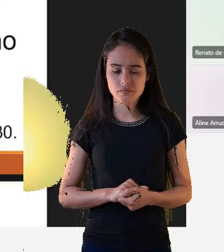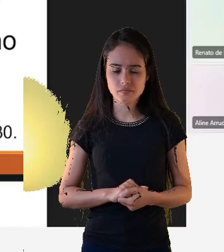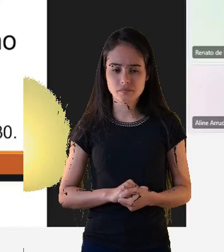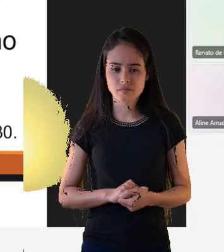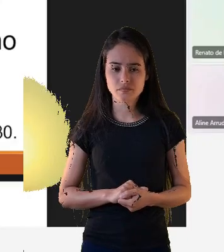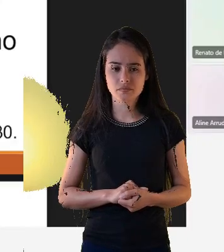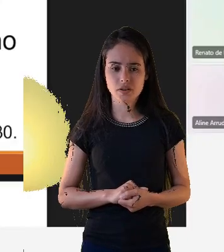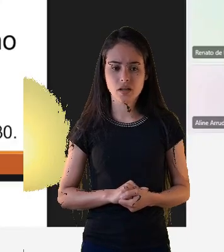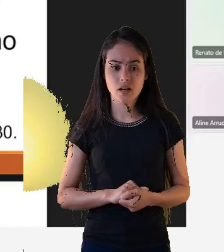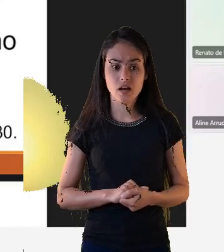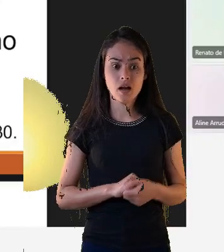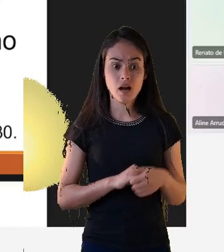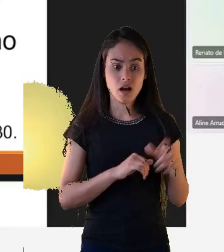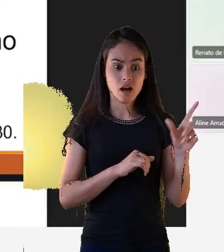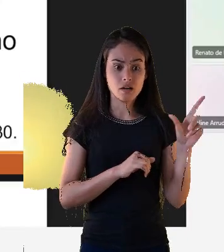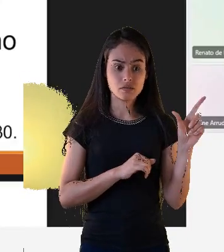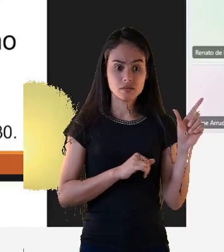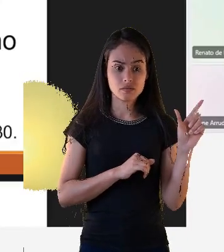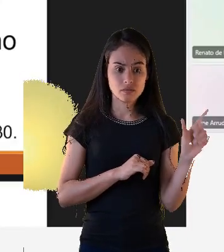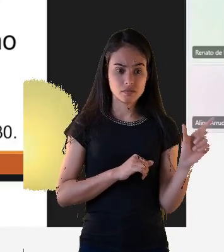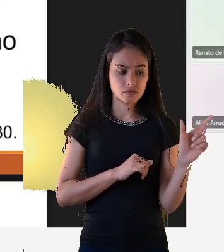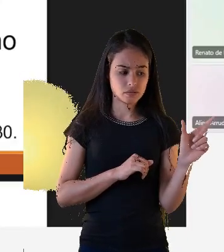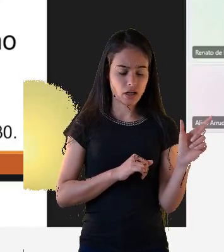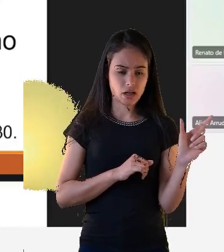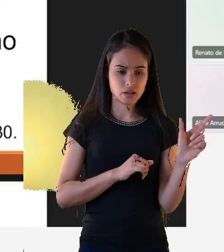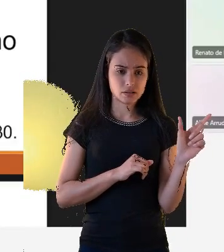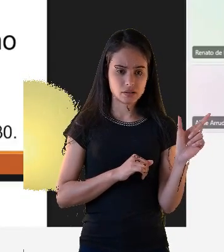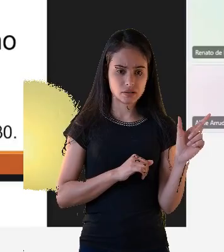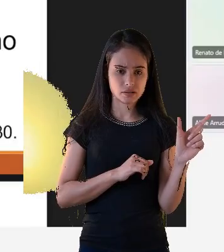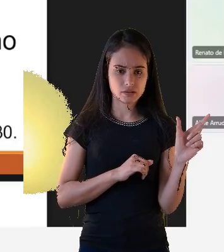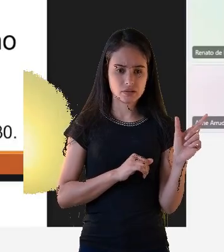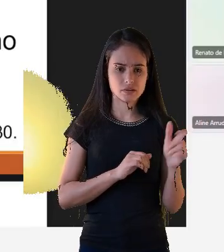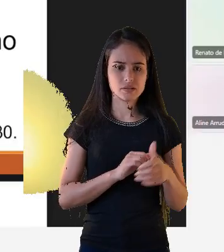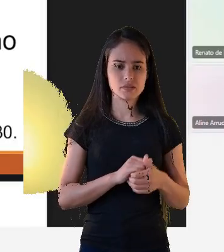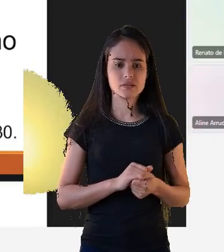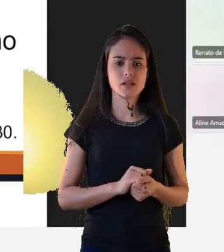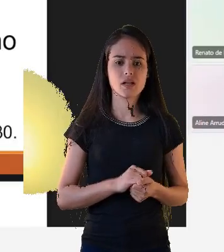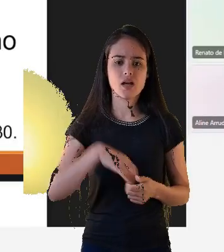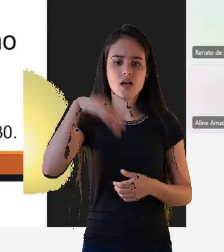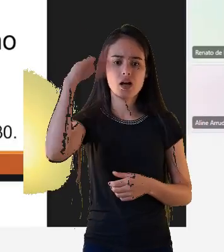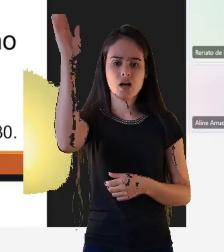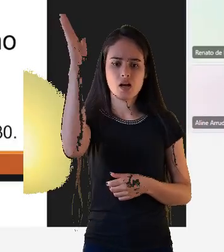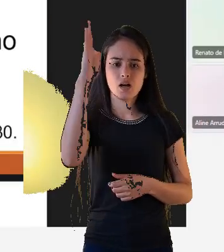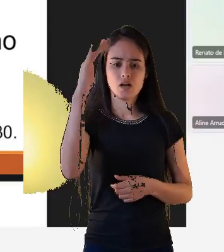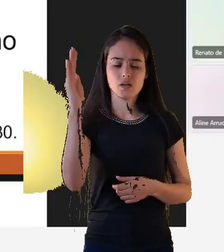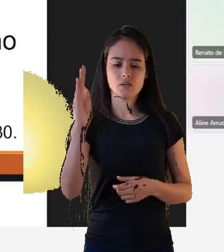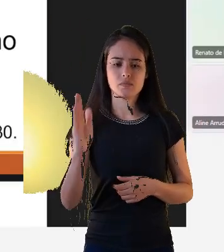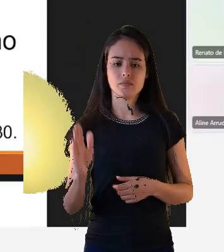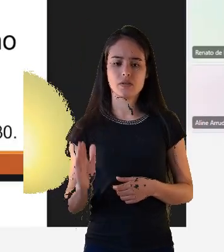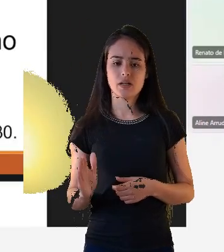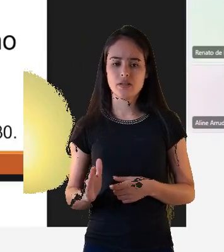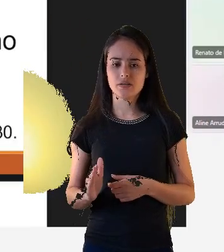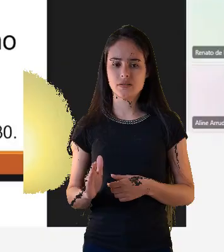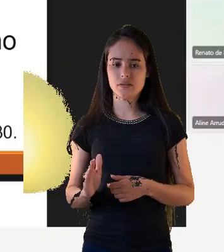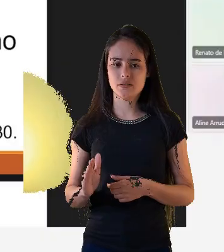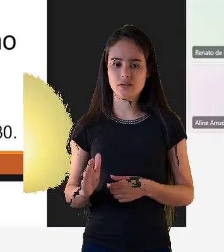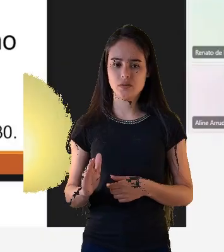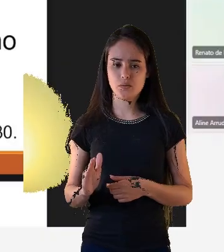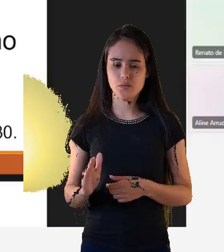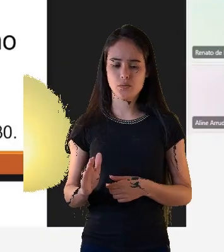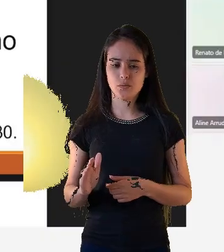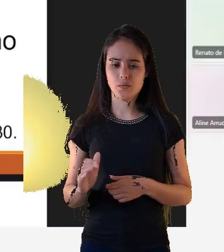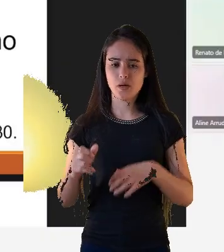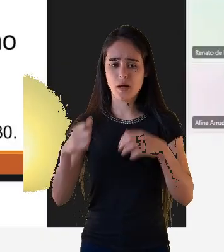Aqui, para a gente iniciar a discussão sobre política, eu deixo uma frase do Quarto de Despejo, né, da Carolina Maria